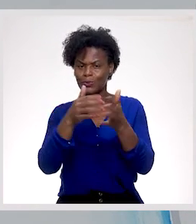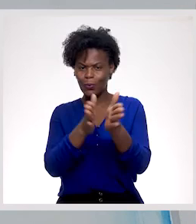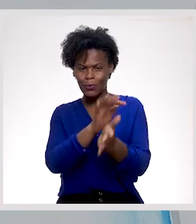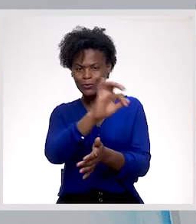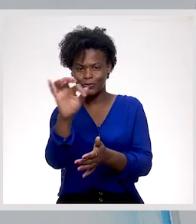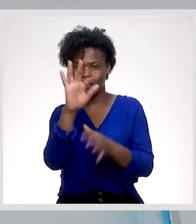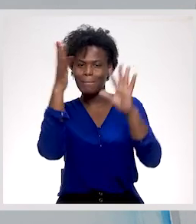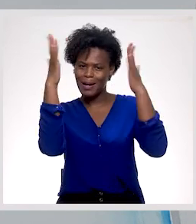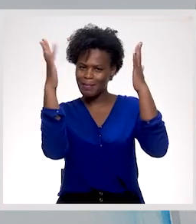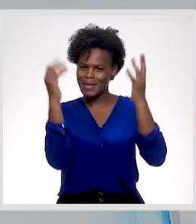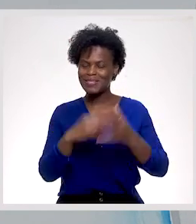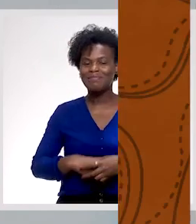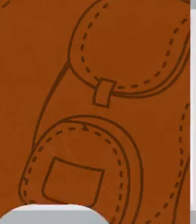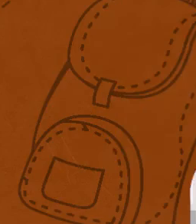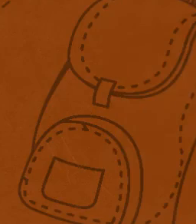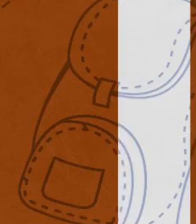de parabéns.